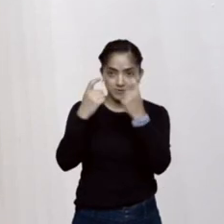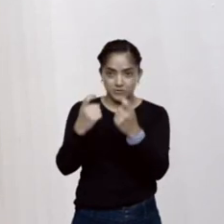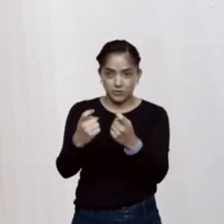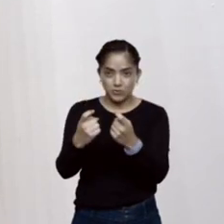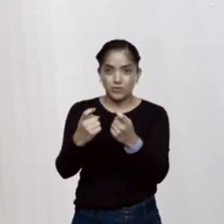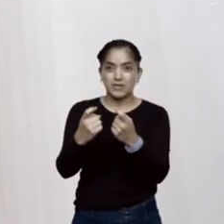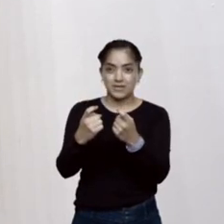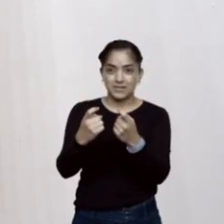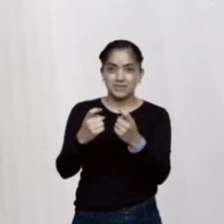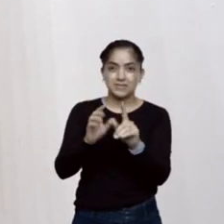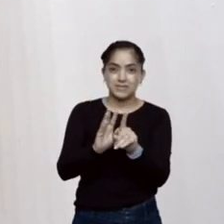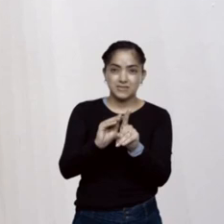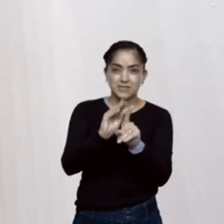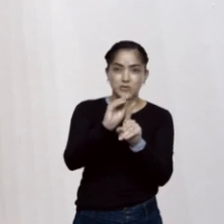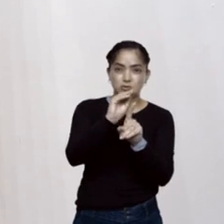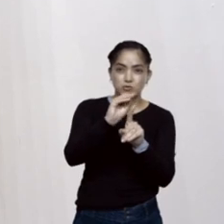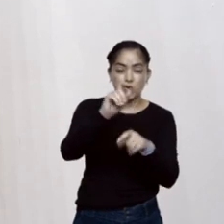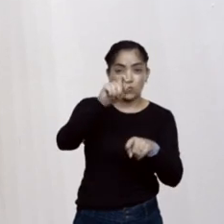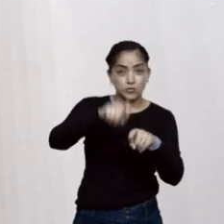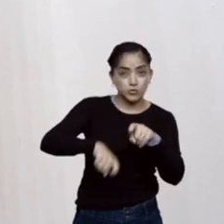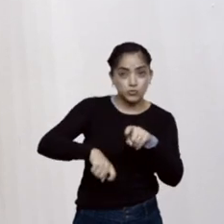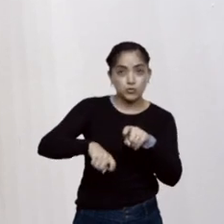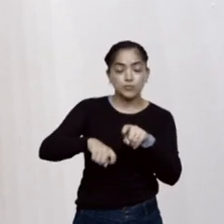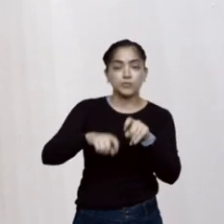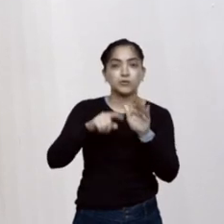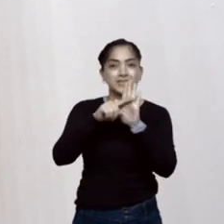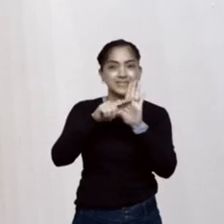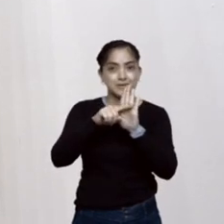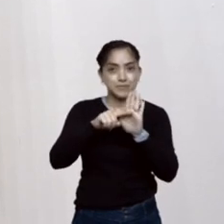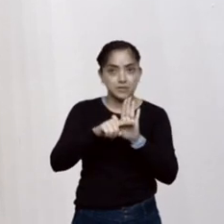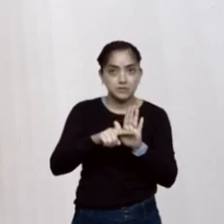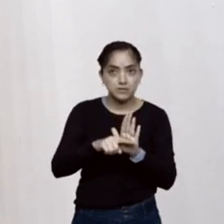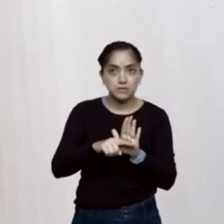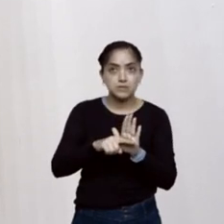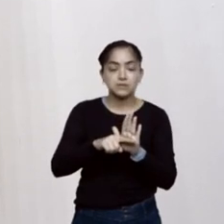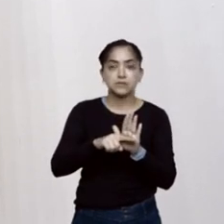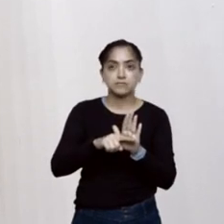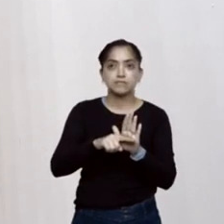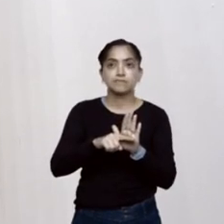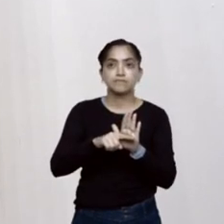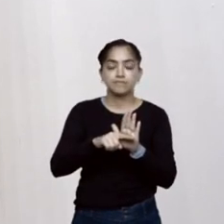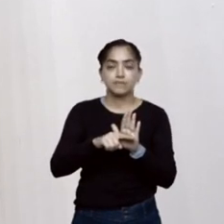estupro nesta pesquisa Santa Catarina ocupa